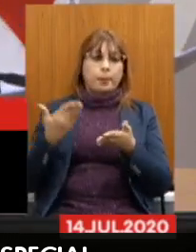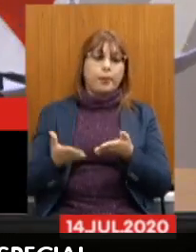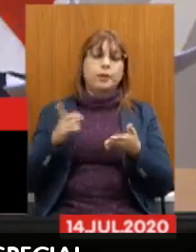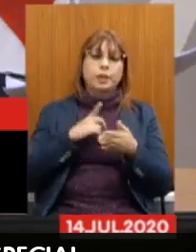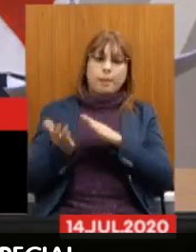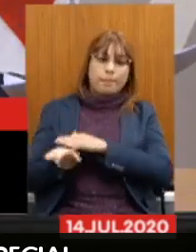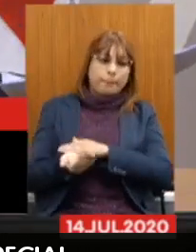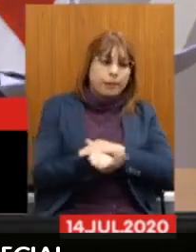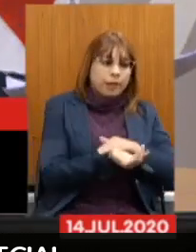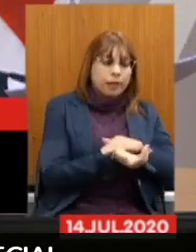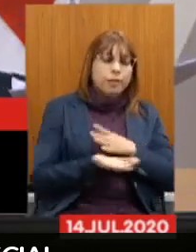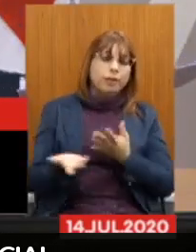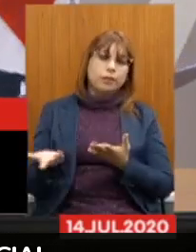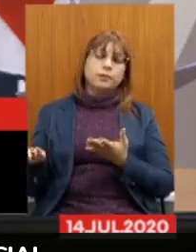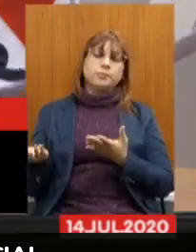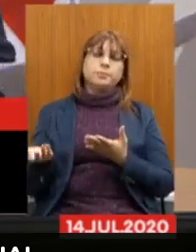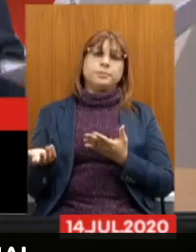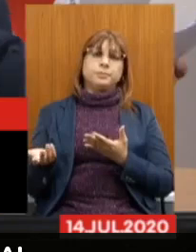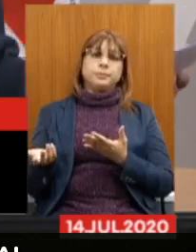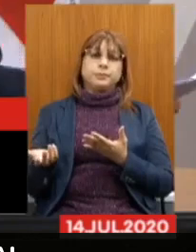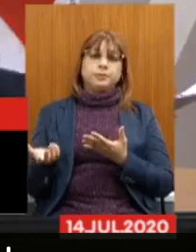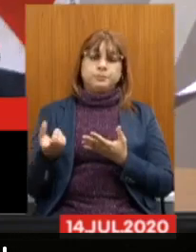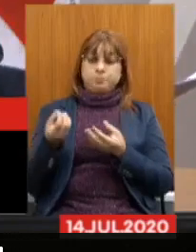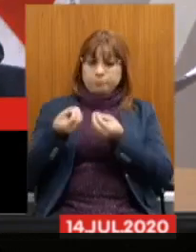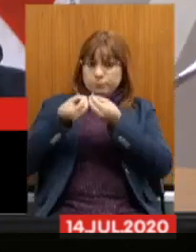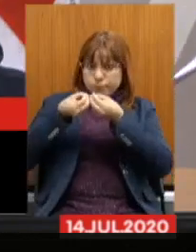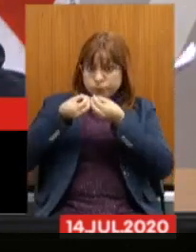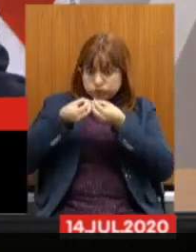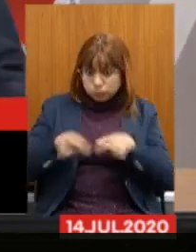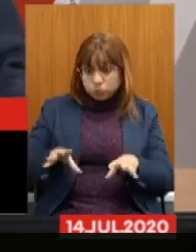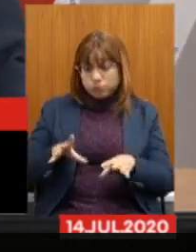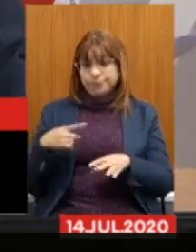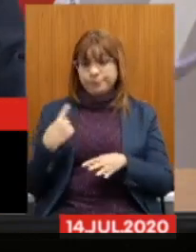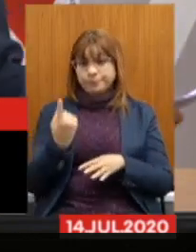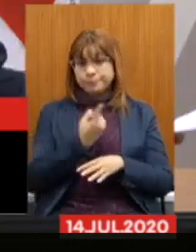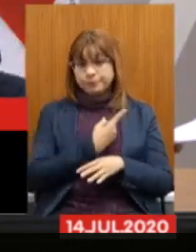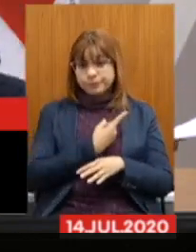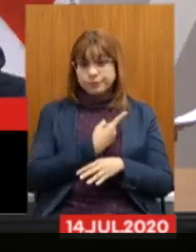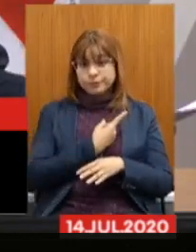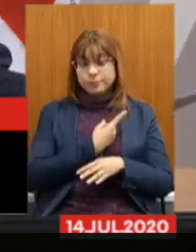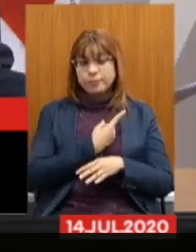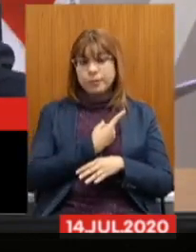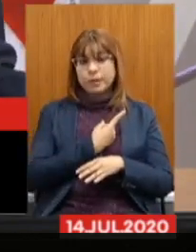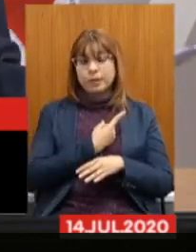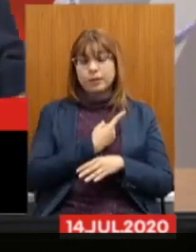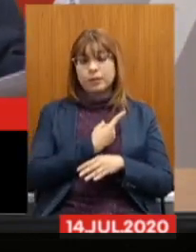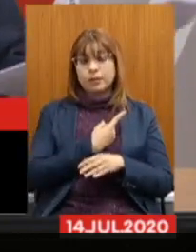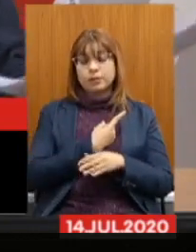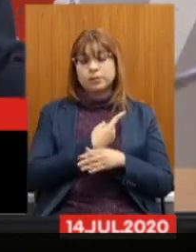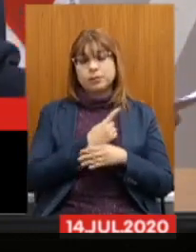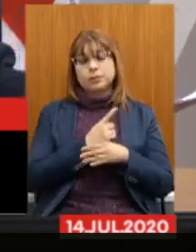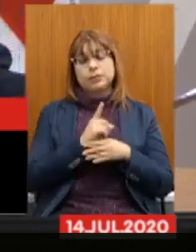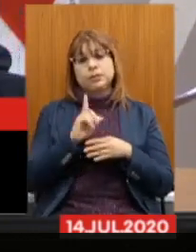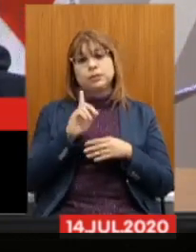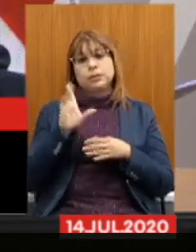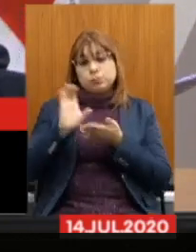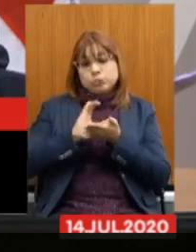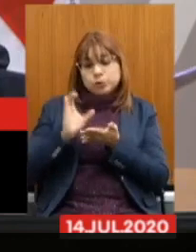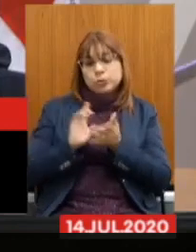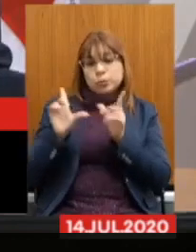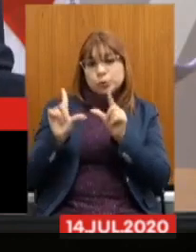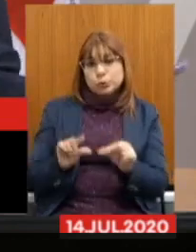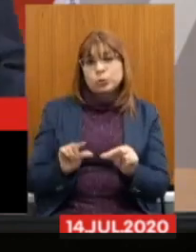aqui, nos deram um prejuízo, a arrecadação diminuiu, os desastres